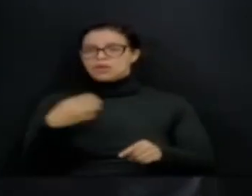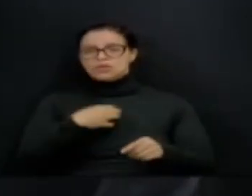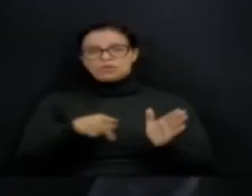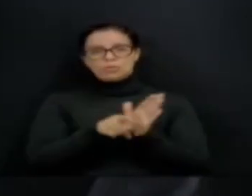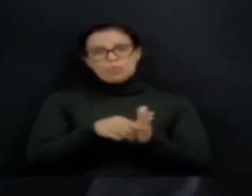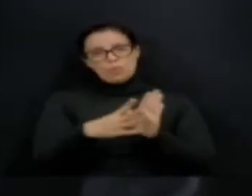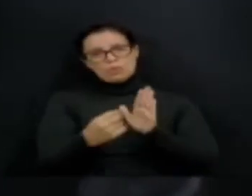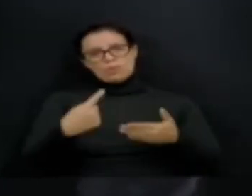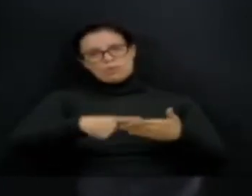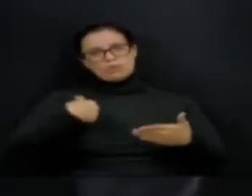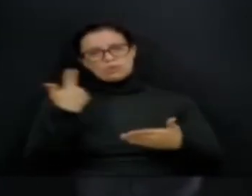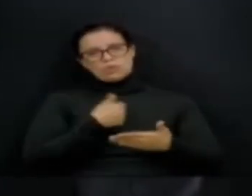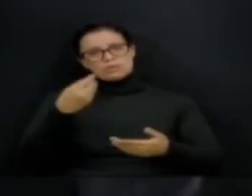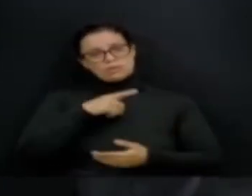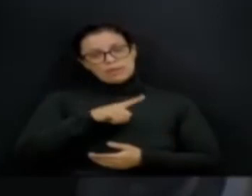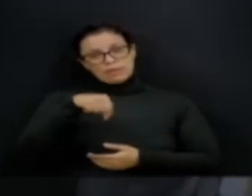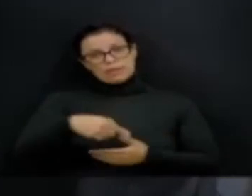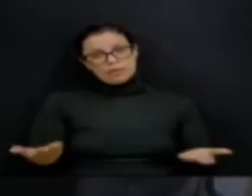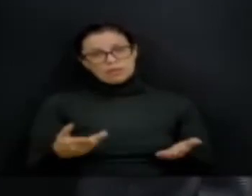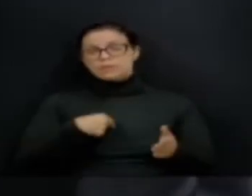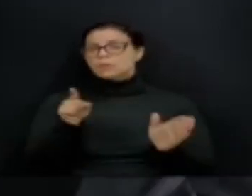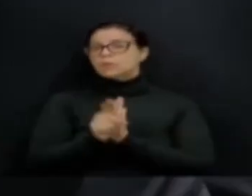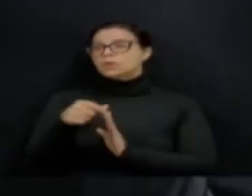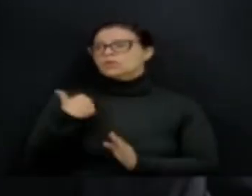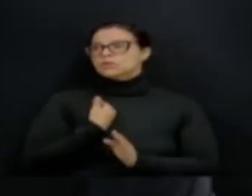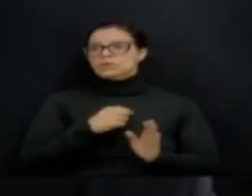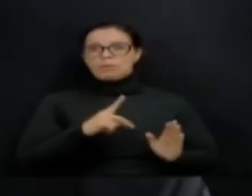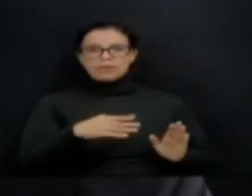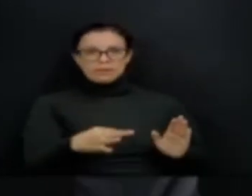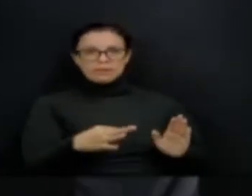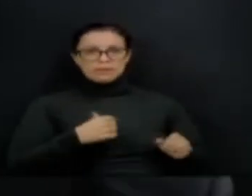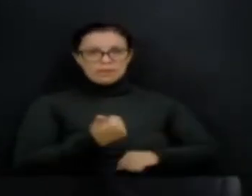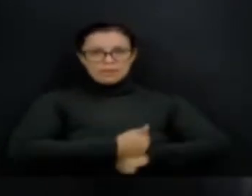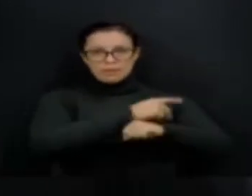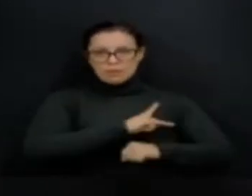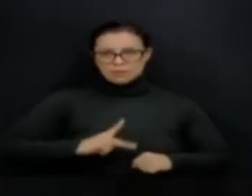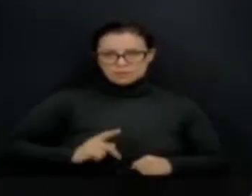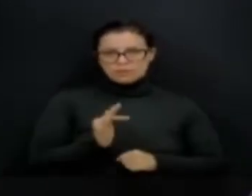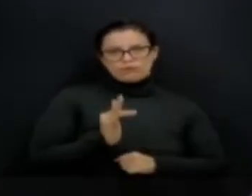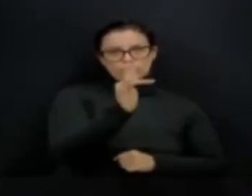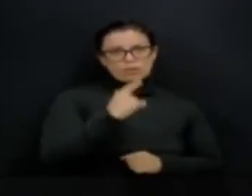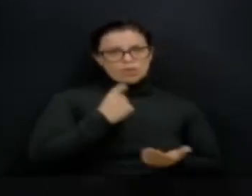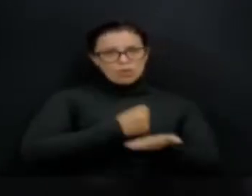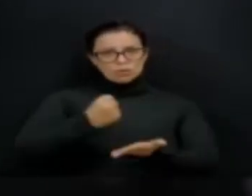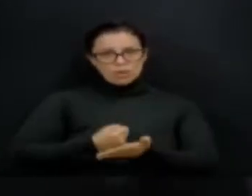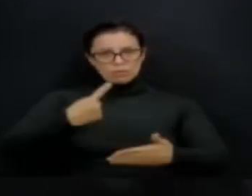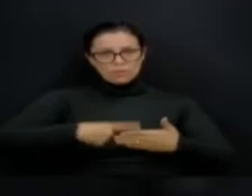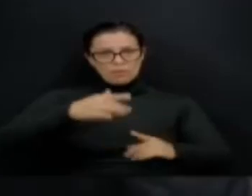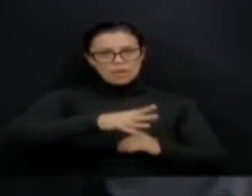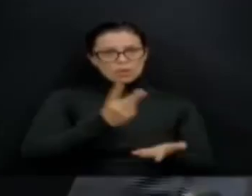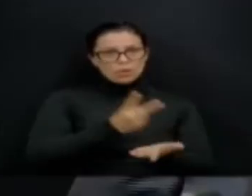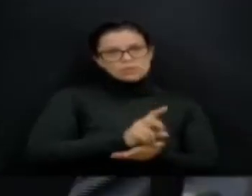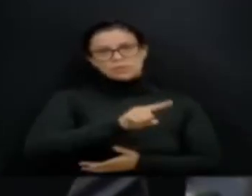gente acabou tendo. Mas a pergunta é o seguinte, o Partido dos Trabalhadores, caso assuma a presidência ano que vem, firma contratos de pedágio no Paraná